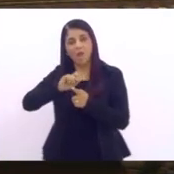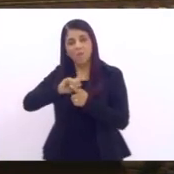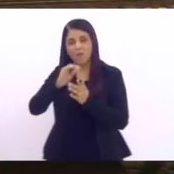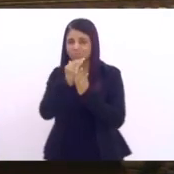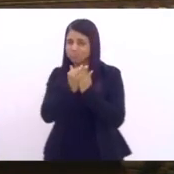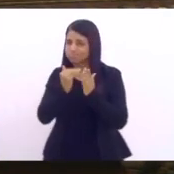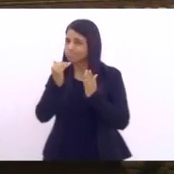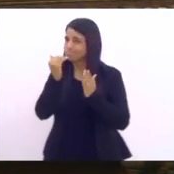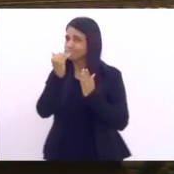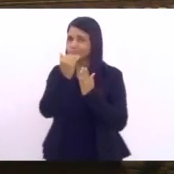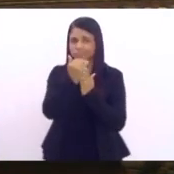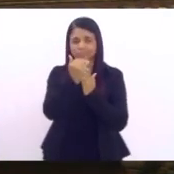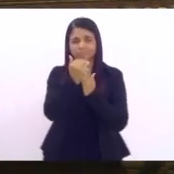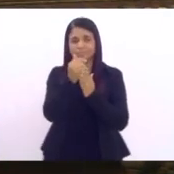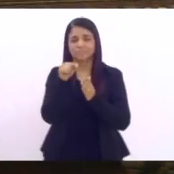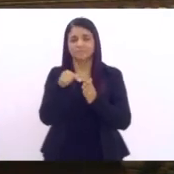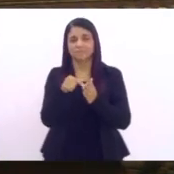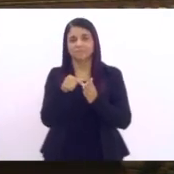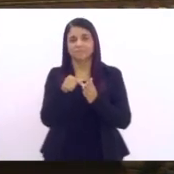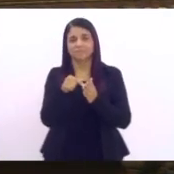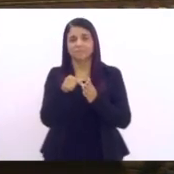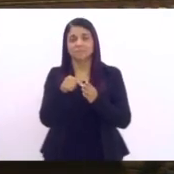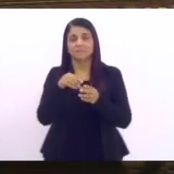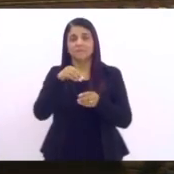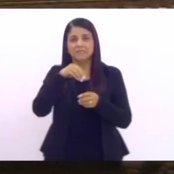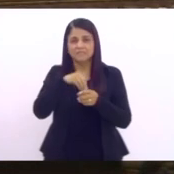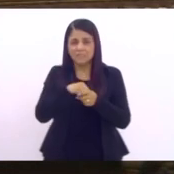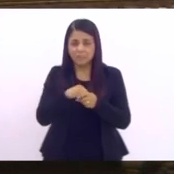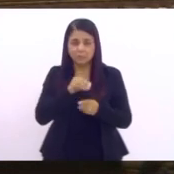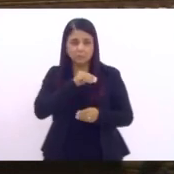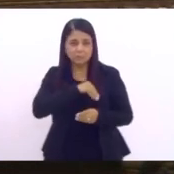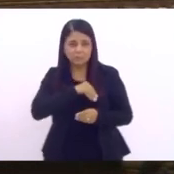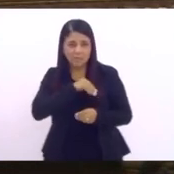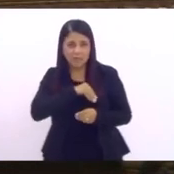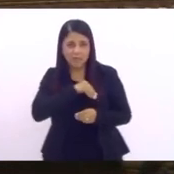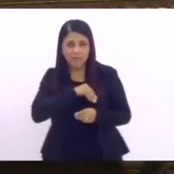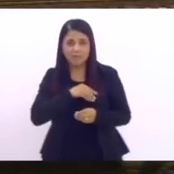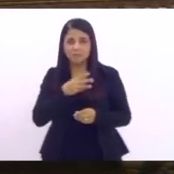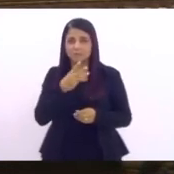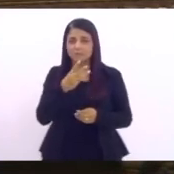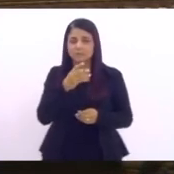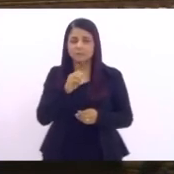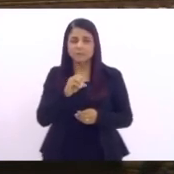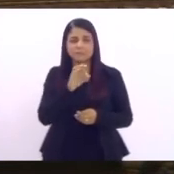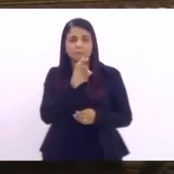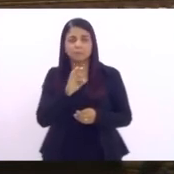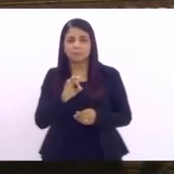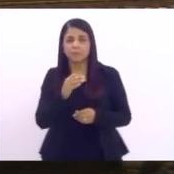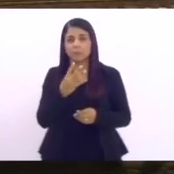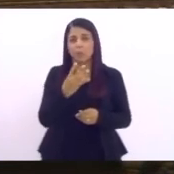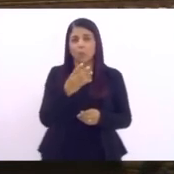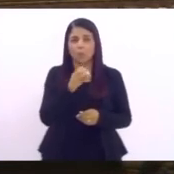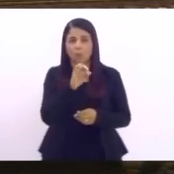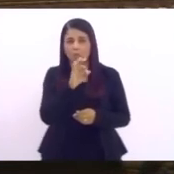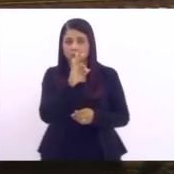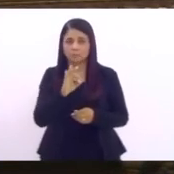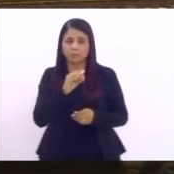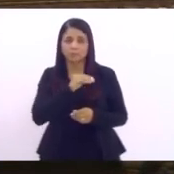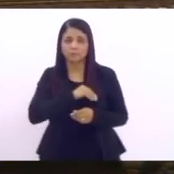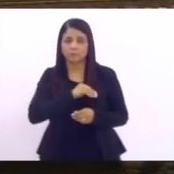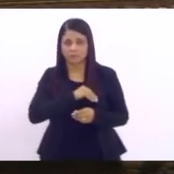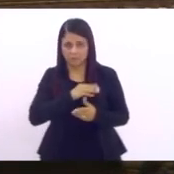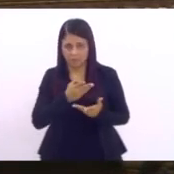dentro do seu orçamento, muitas das vezes, mais de 30, 40% da sua renda. E esse programa vai